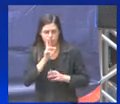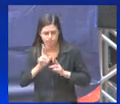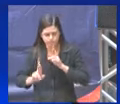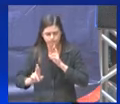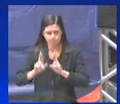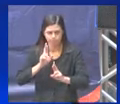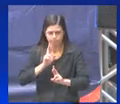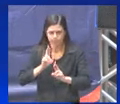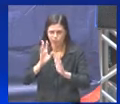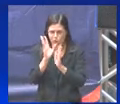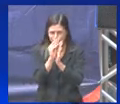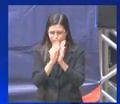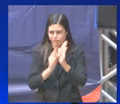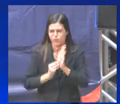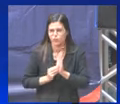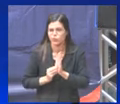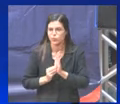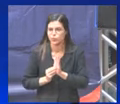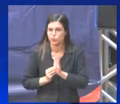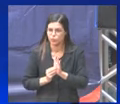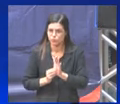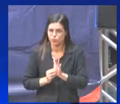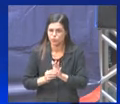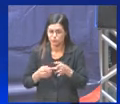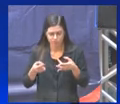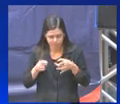os conteúdos dados em tempo real,